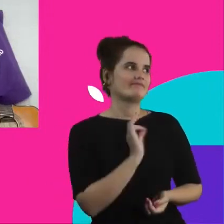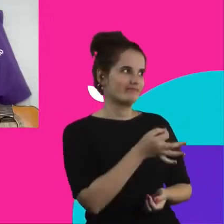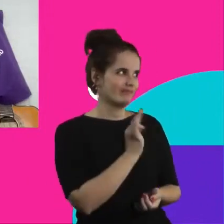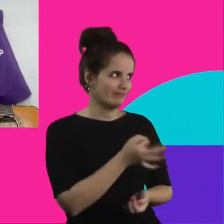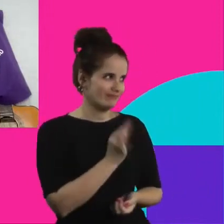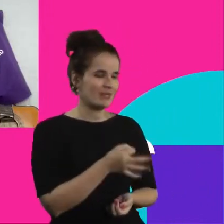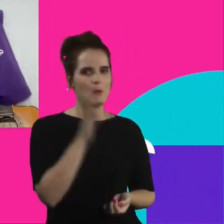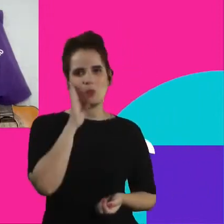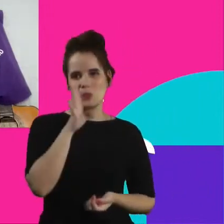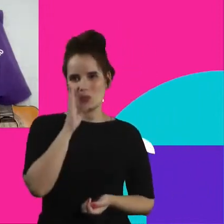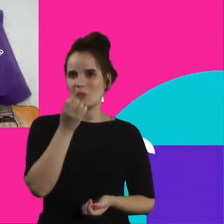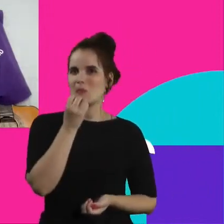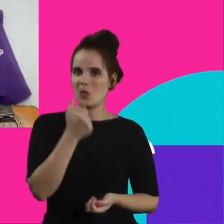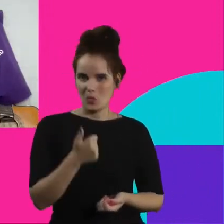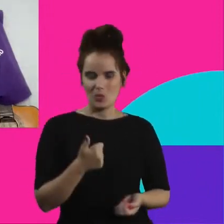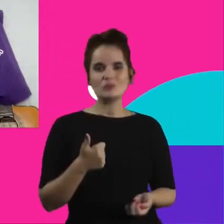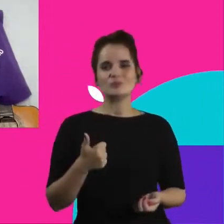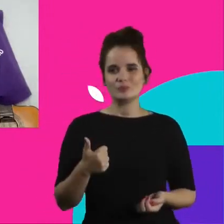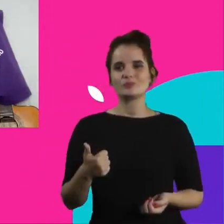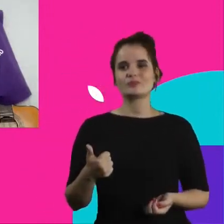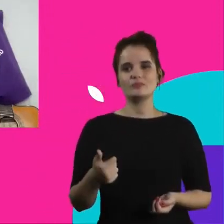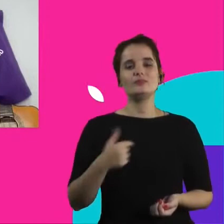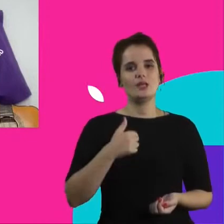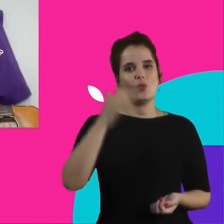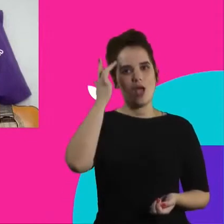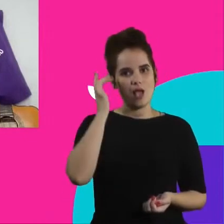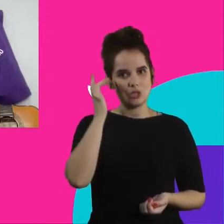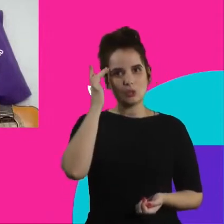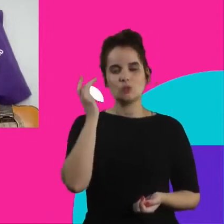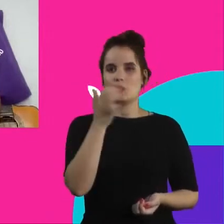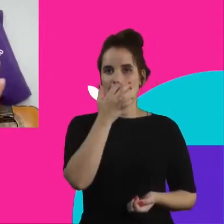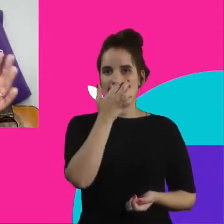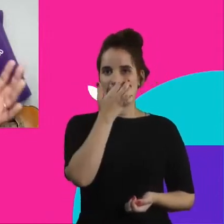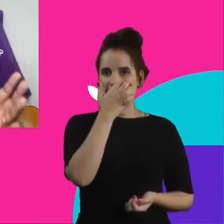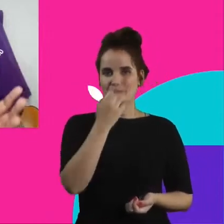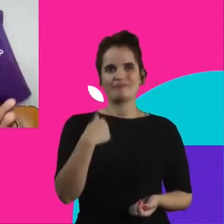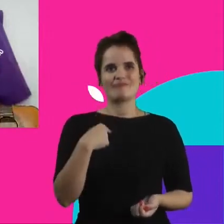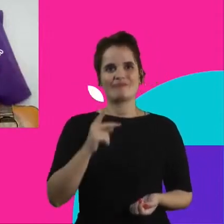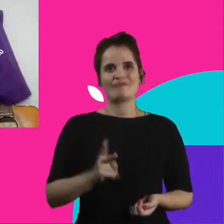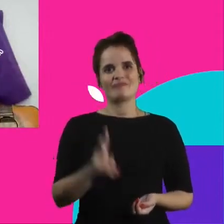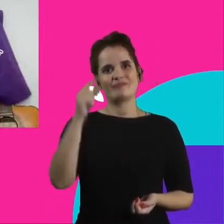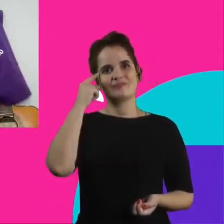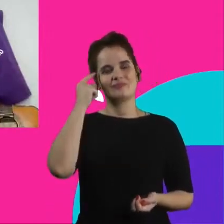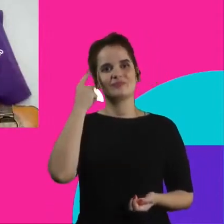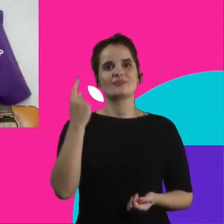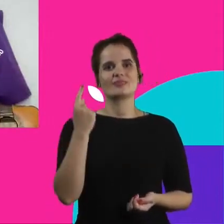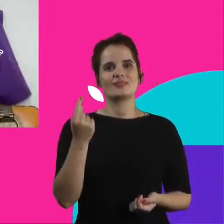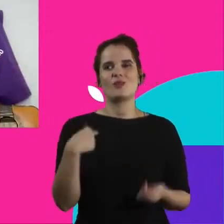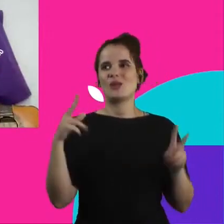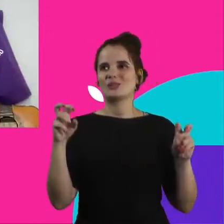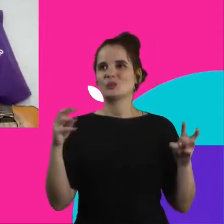Lili, muito bom. E eu acho que a fala de vocês me puxa assim tanto para já trazer esse assunto. Eu estava